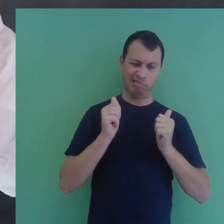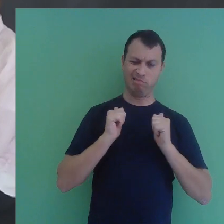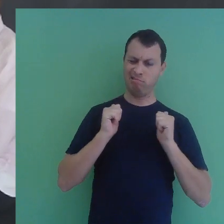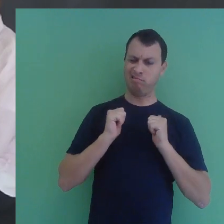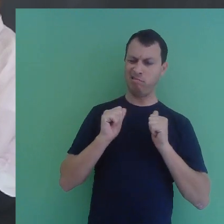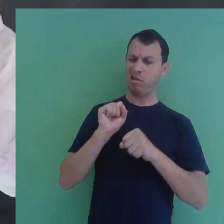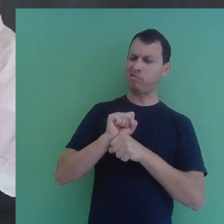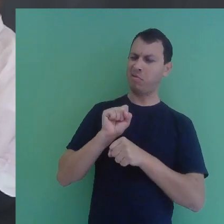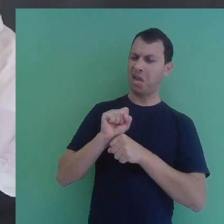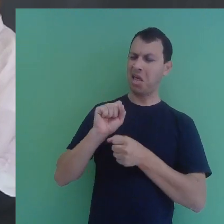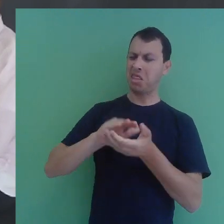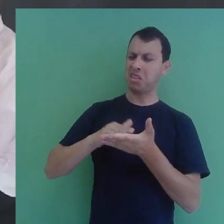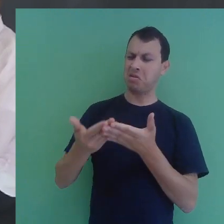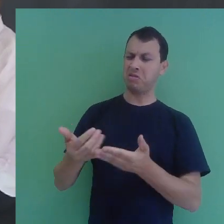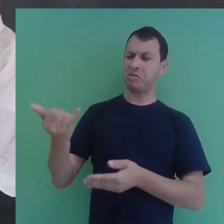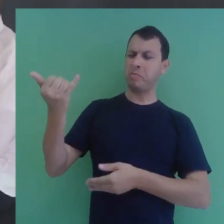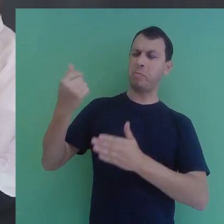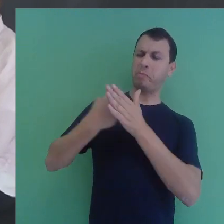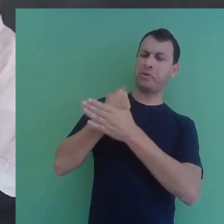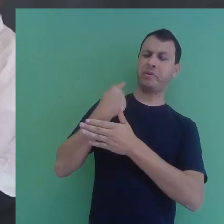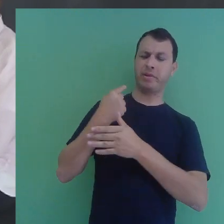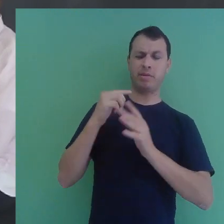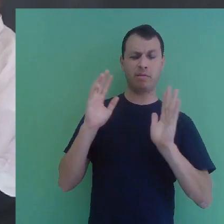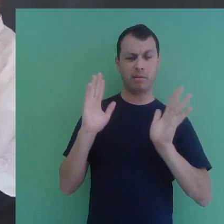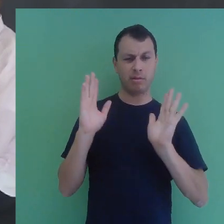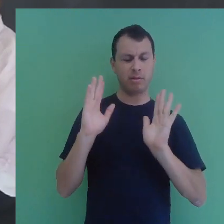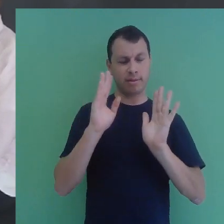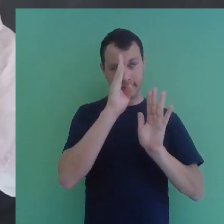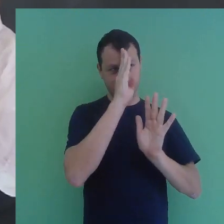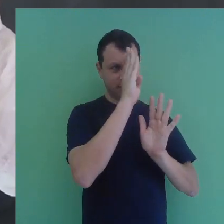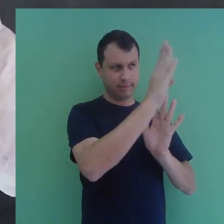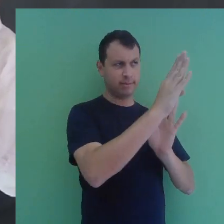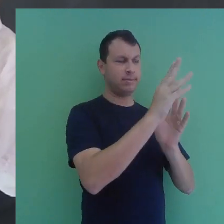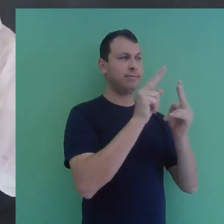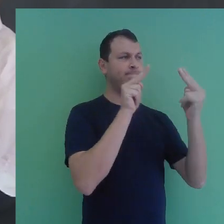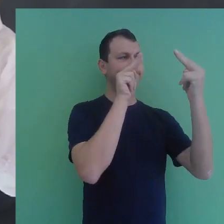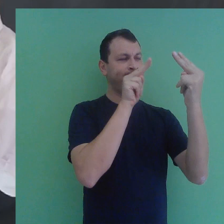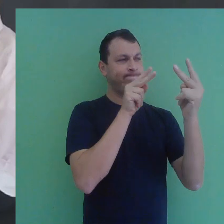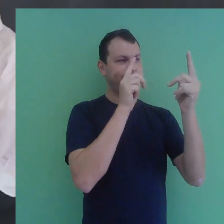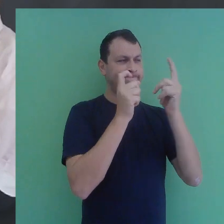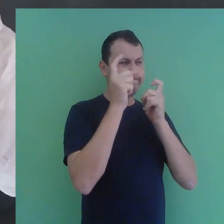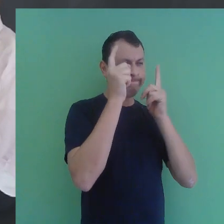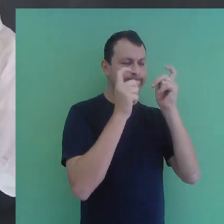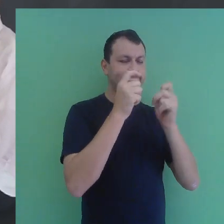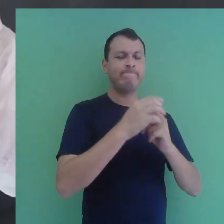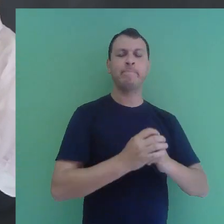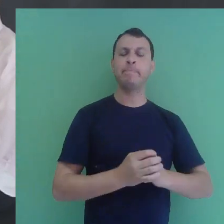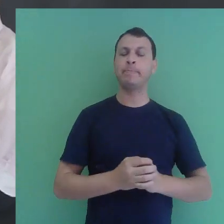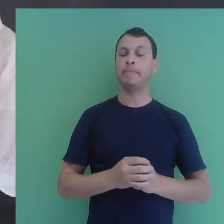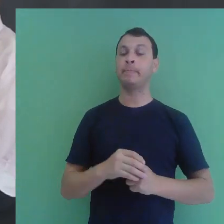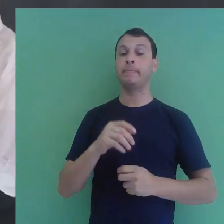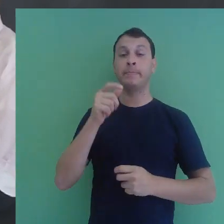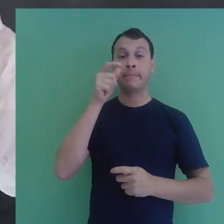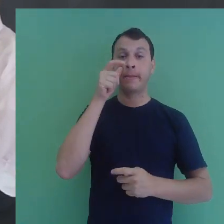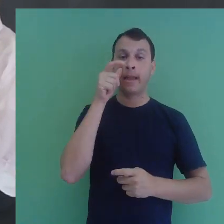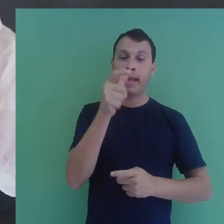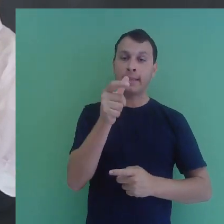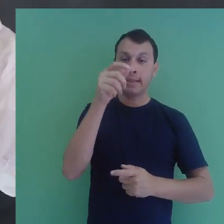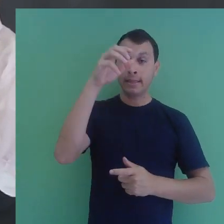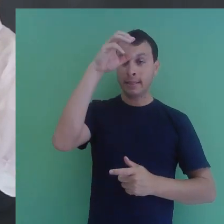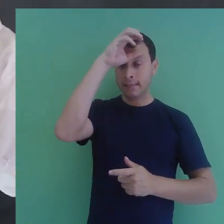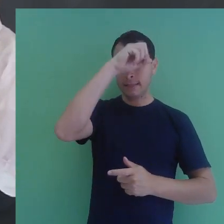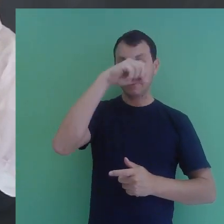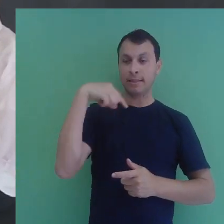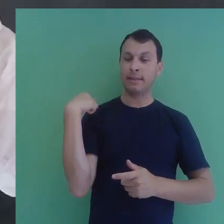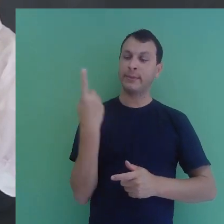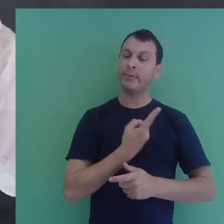pessoa passiva na conversa. É uma profissão que eu acho muito interessante, porque nós que somos ouvintes, né, muitas vezes a gente não